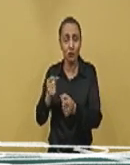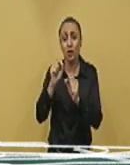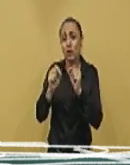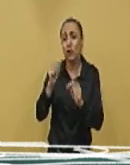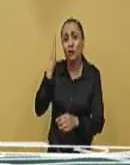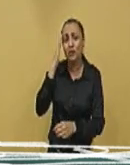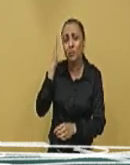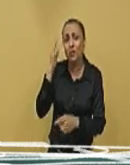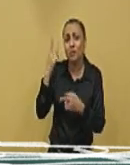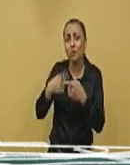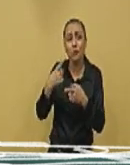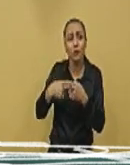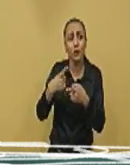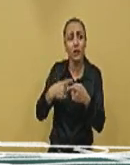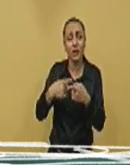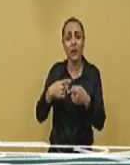saber